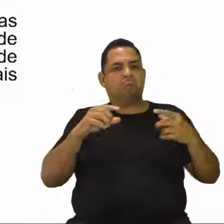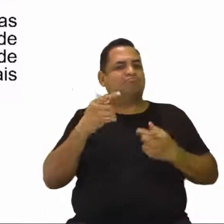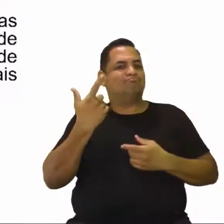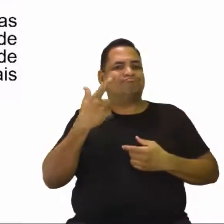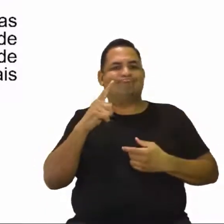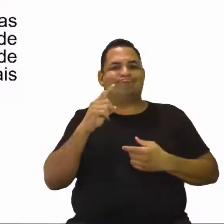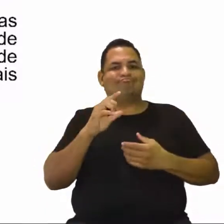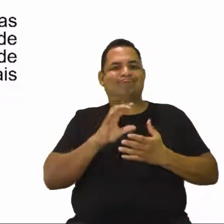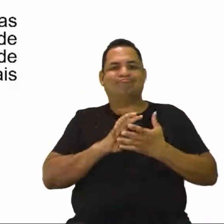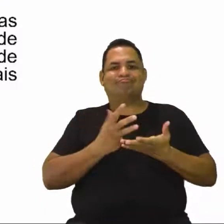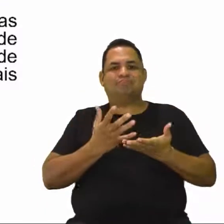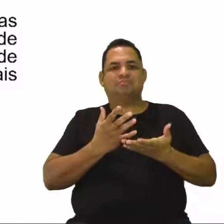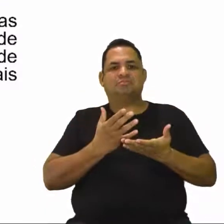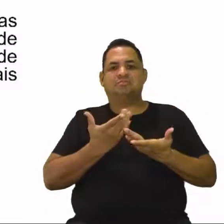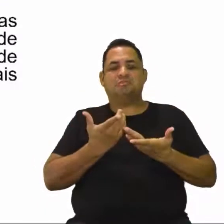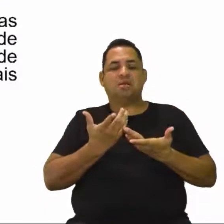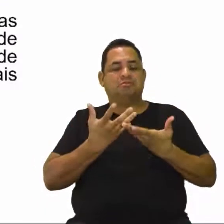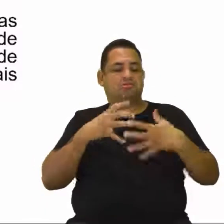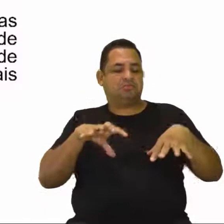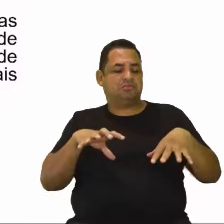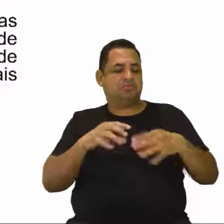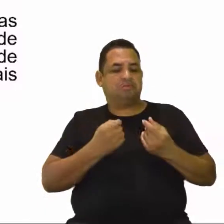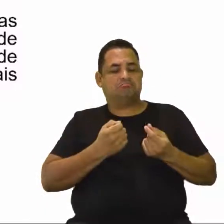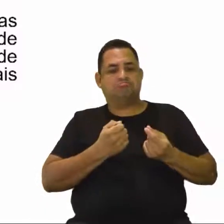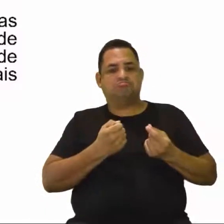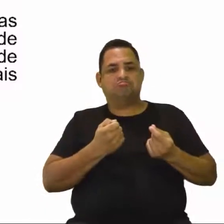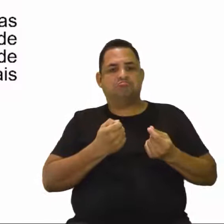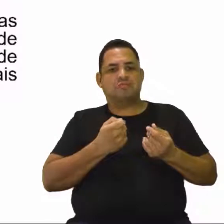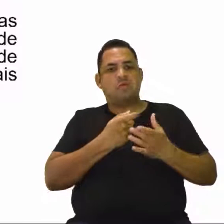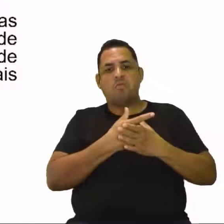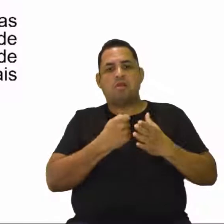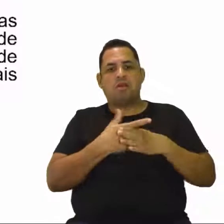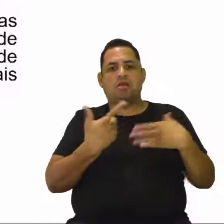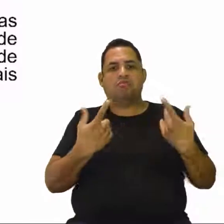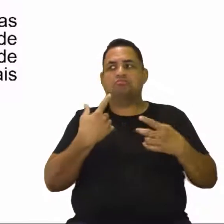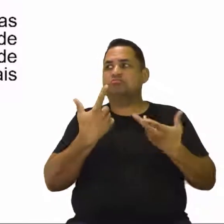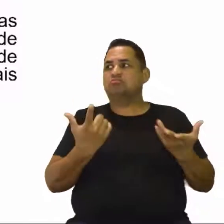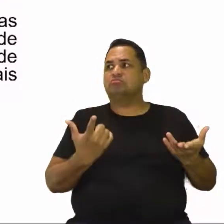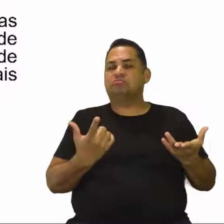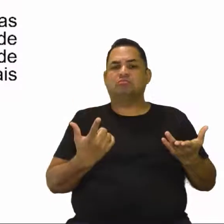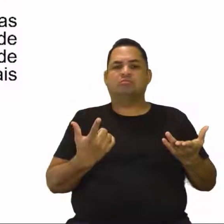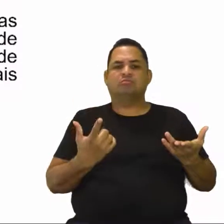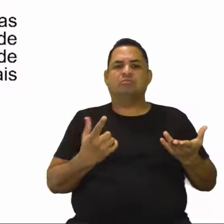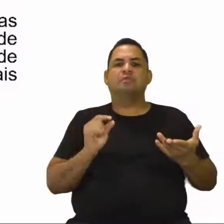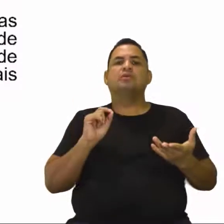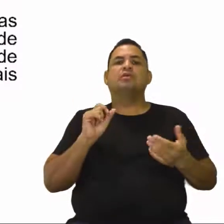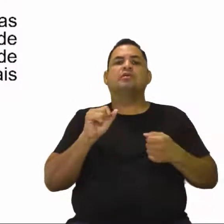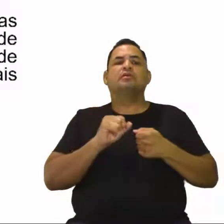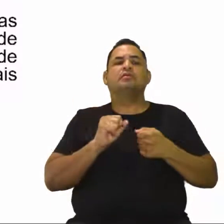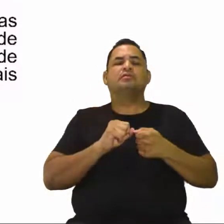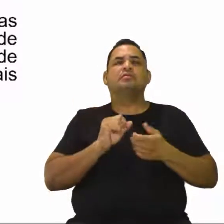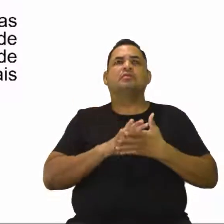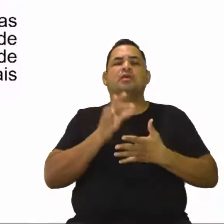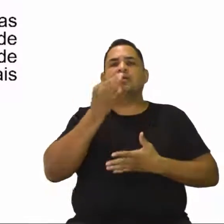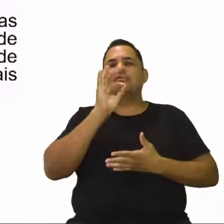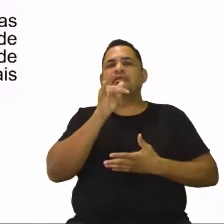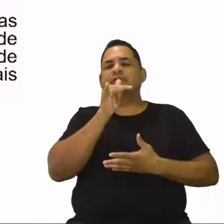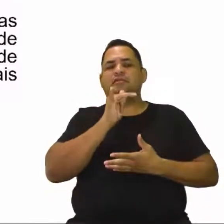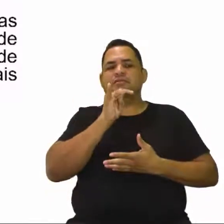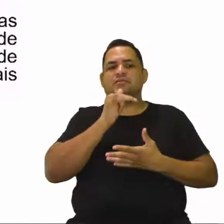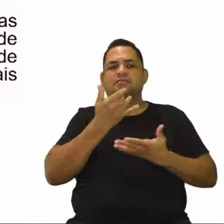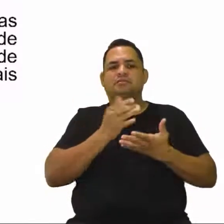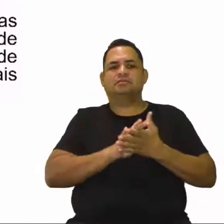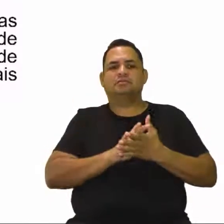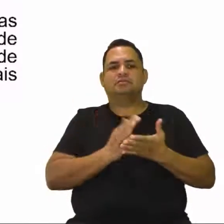não conquistou consumidores. Eu vou fazer o quê? Com o café, por exemplo. O